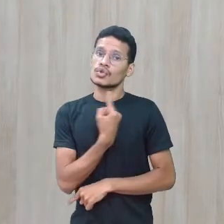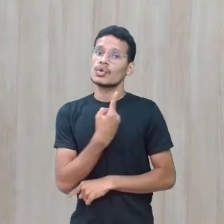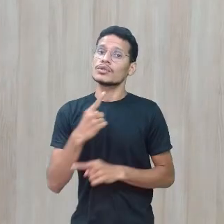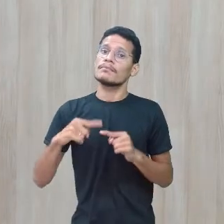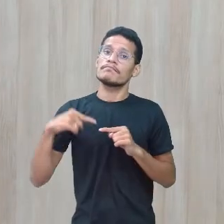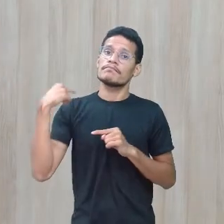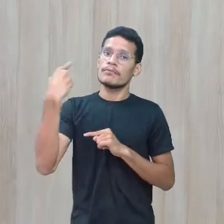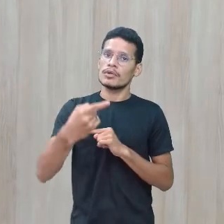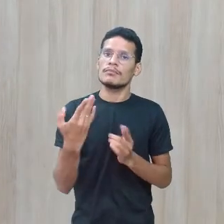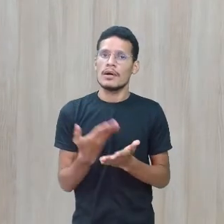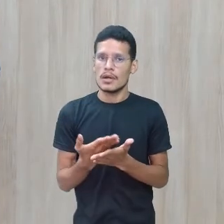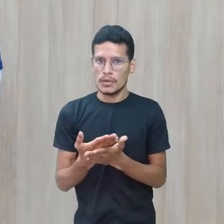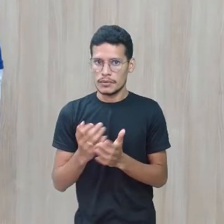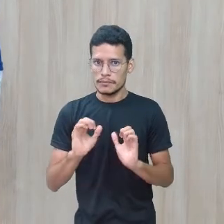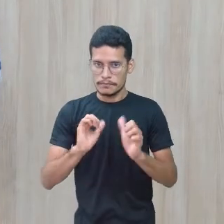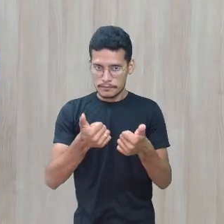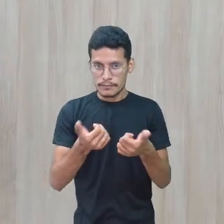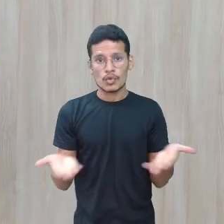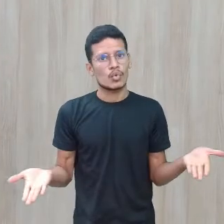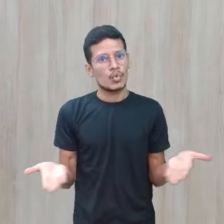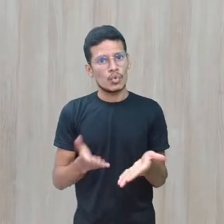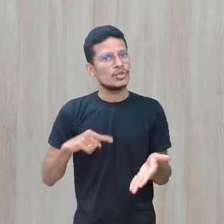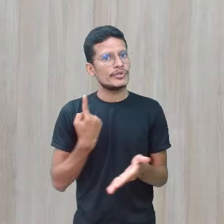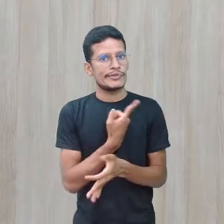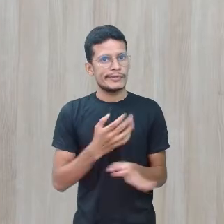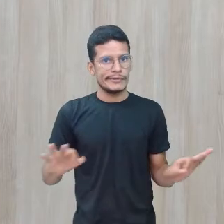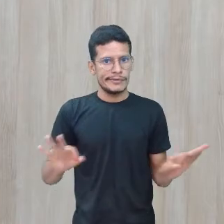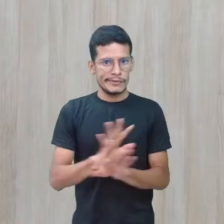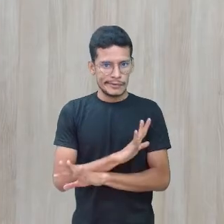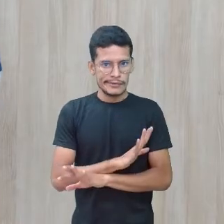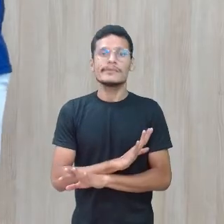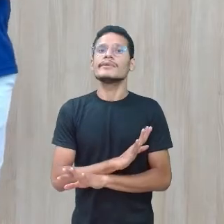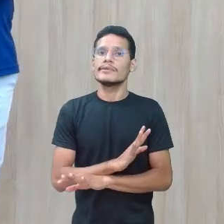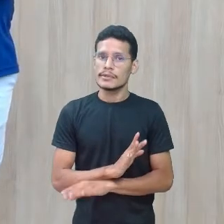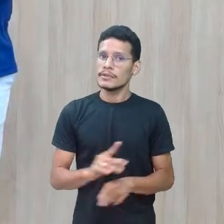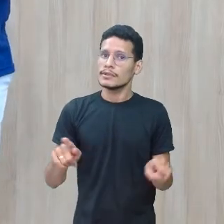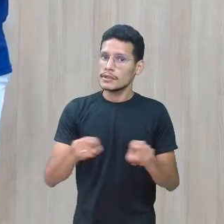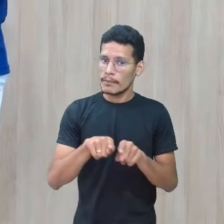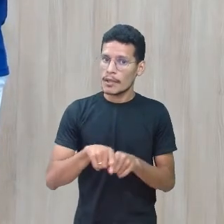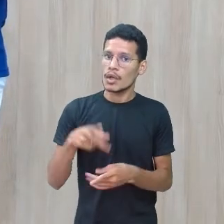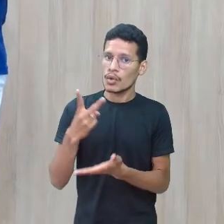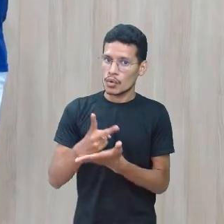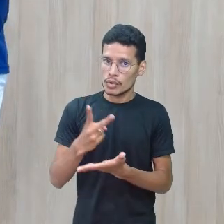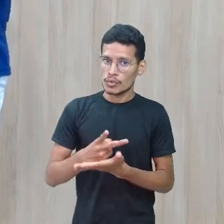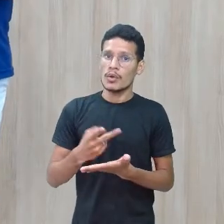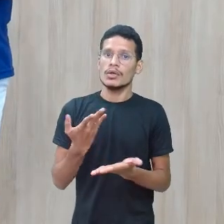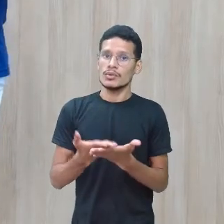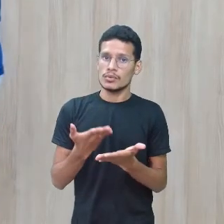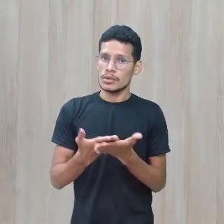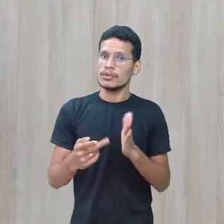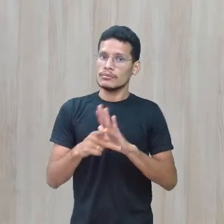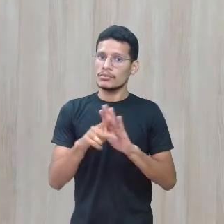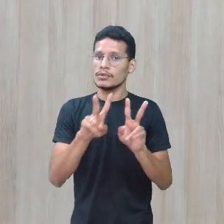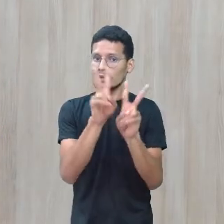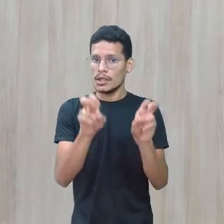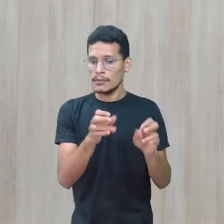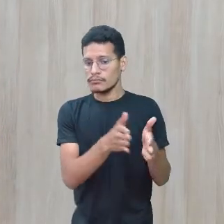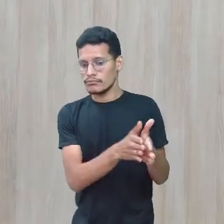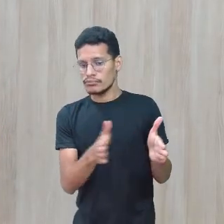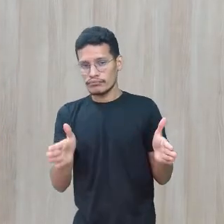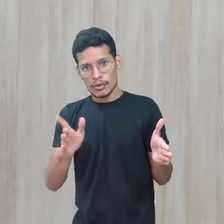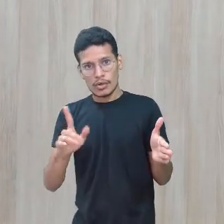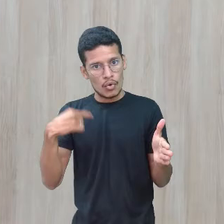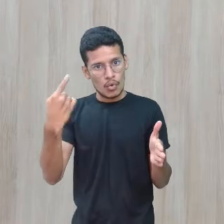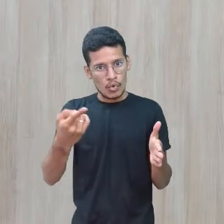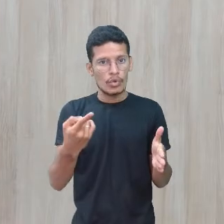né, para a nossa próxima aula. Por hoje a gente vai ficar por aqui, a gente vai continuar trabalhando essas temáticas depois, e